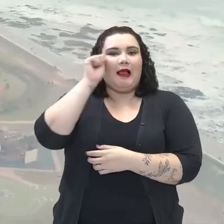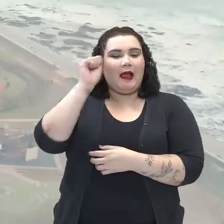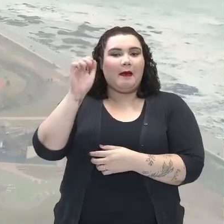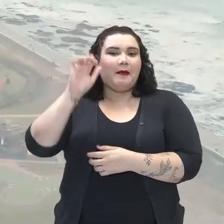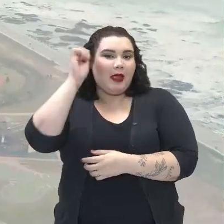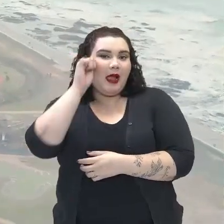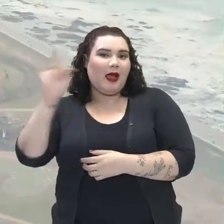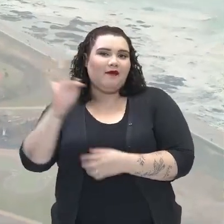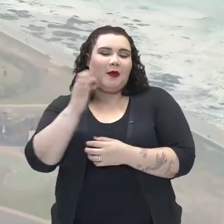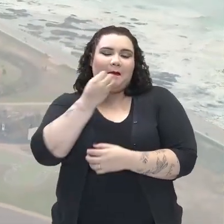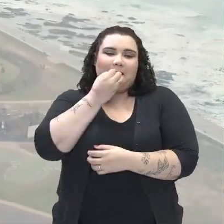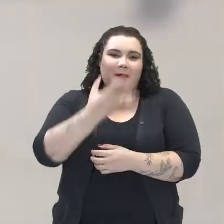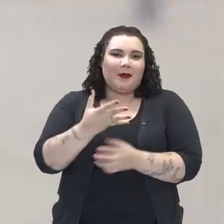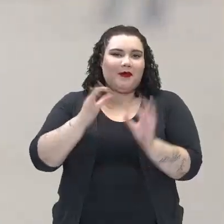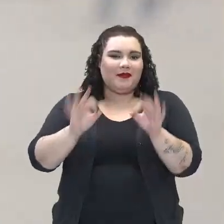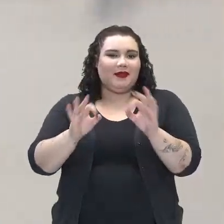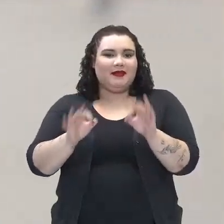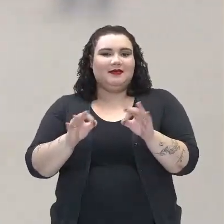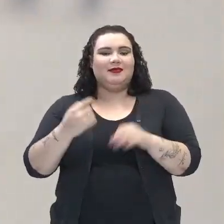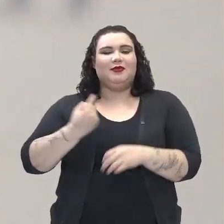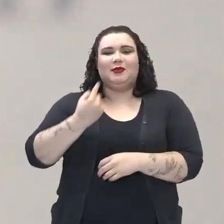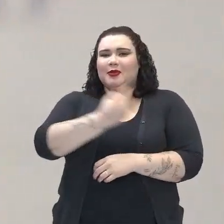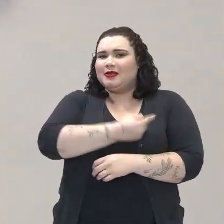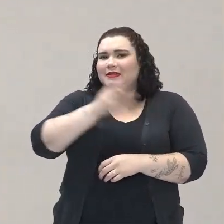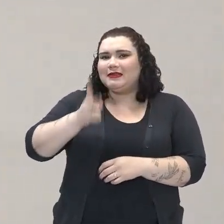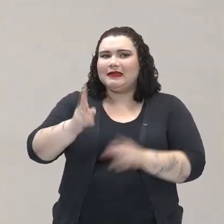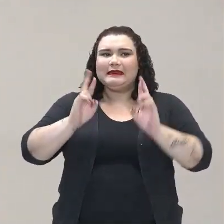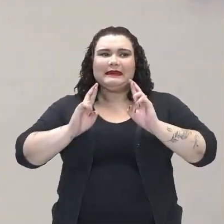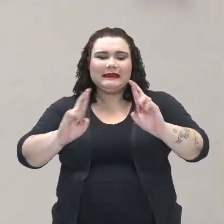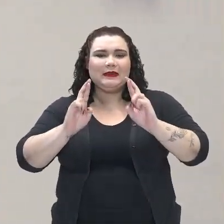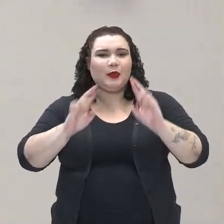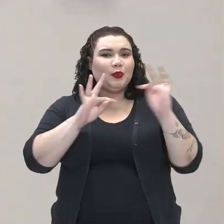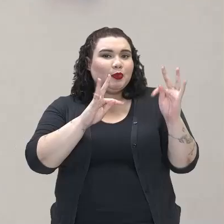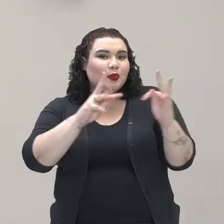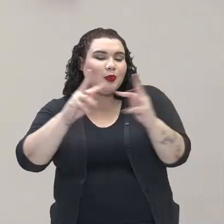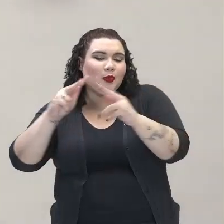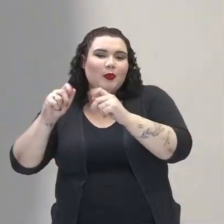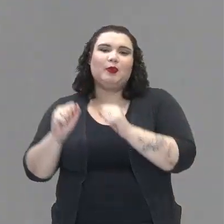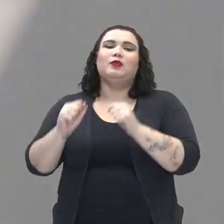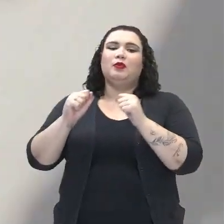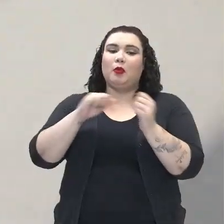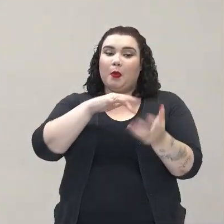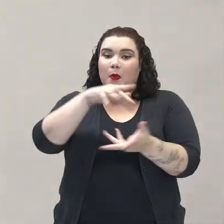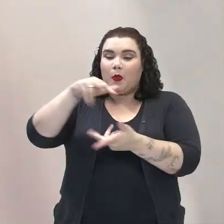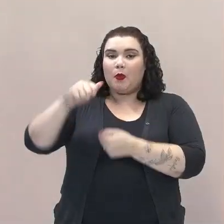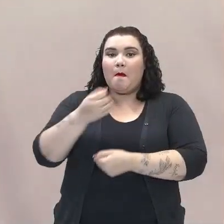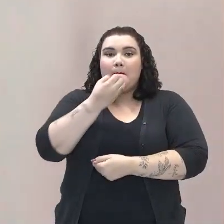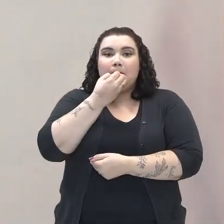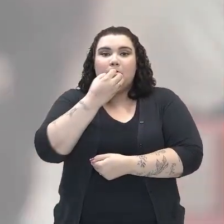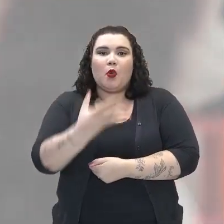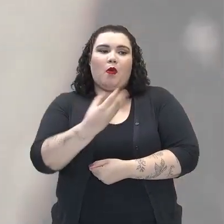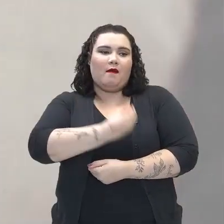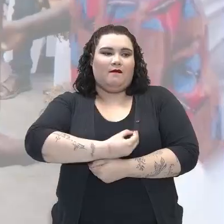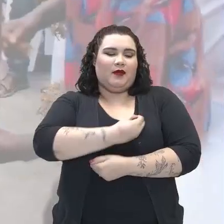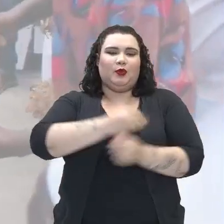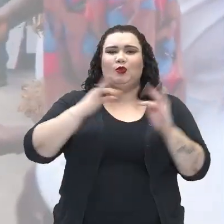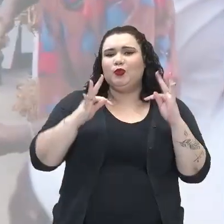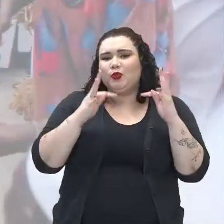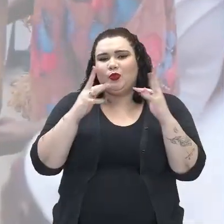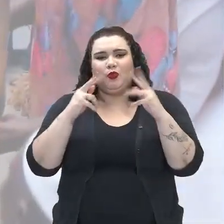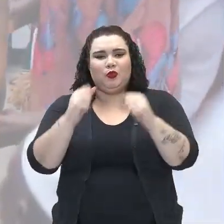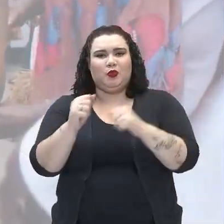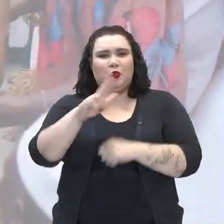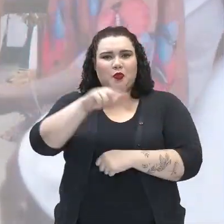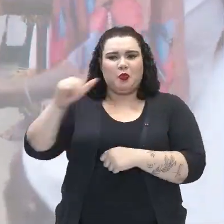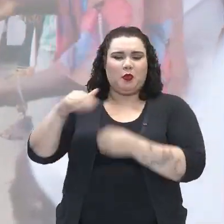final feliz, não é mesmo? A gente sempre tem que torcer para as coisas acontecerem no mundo que melhorem a vida das pessoas e nunca